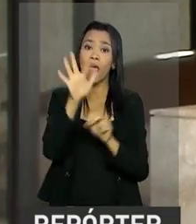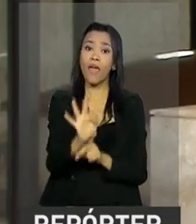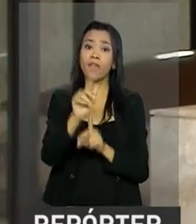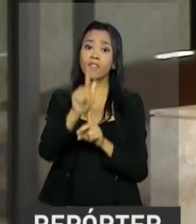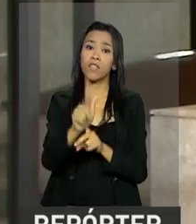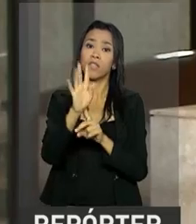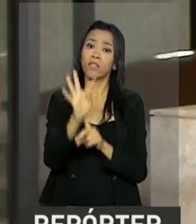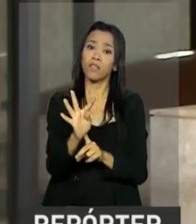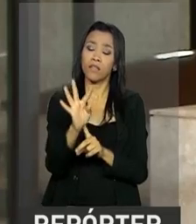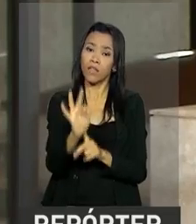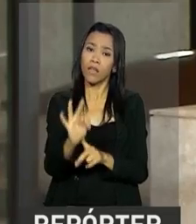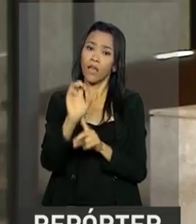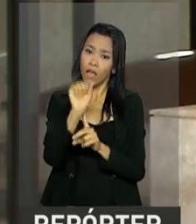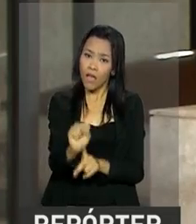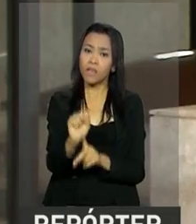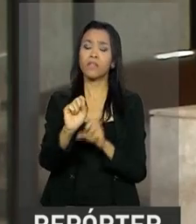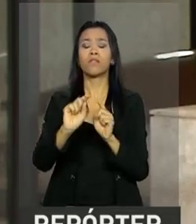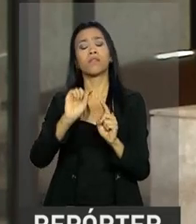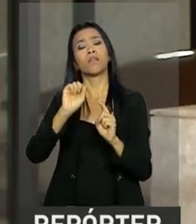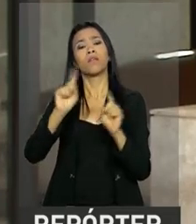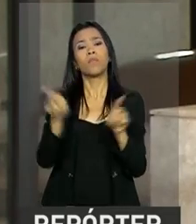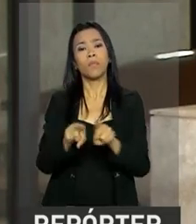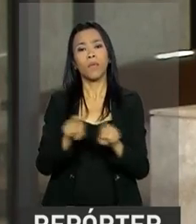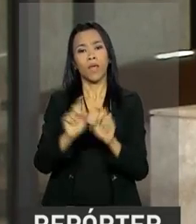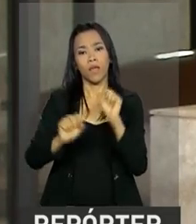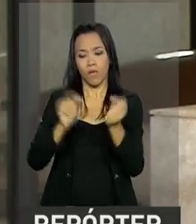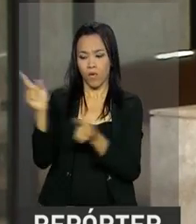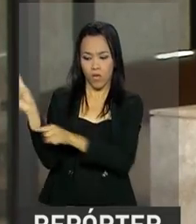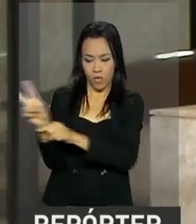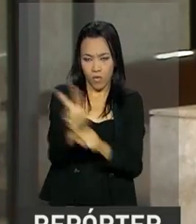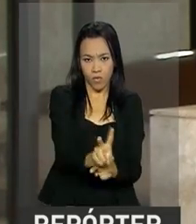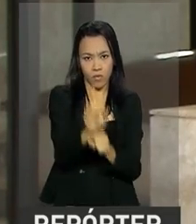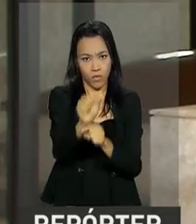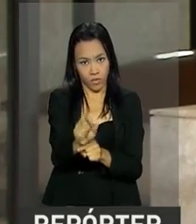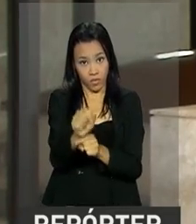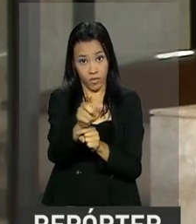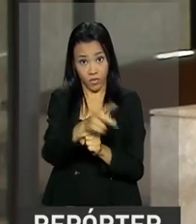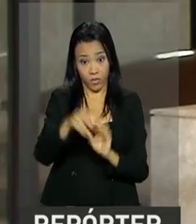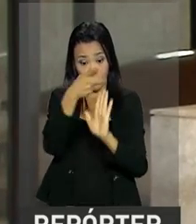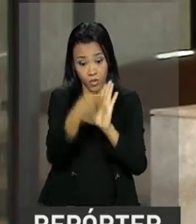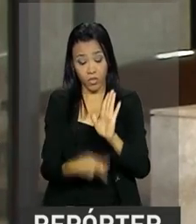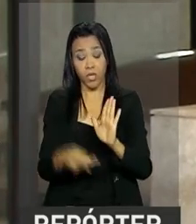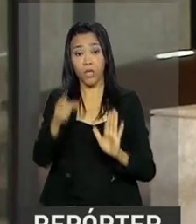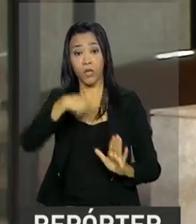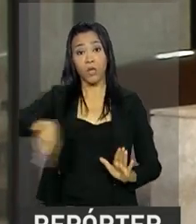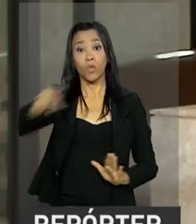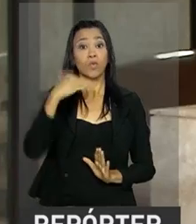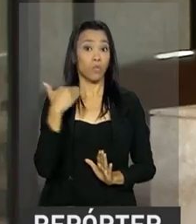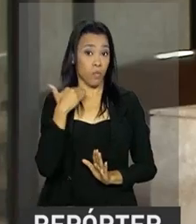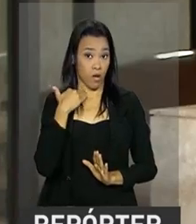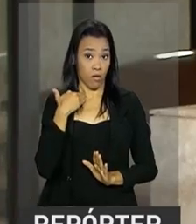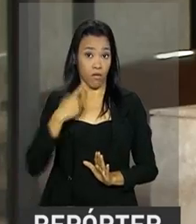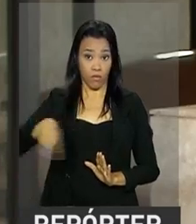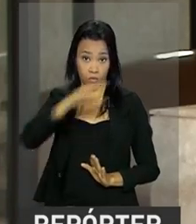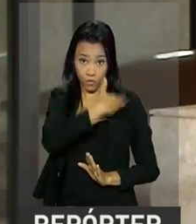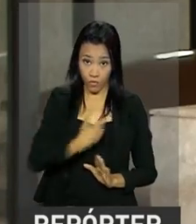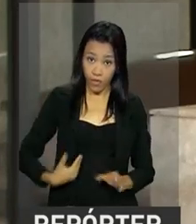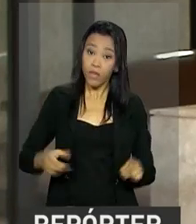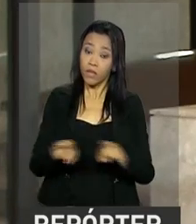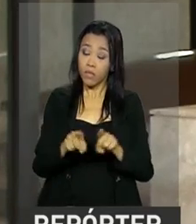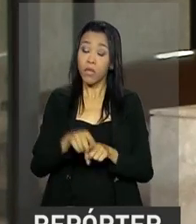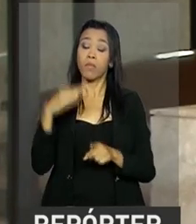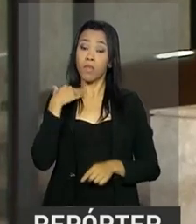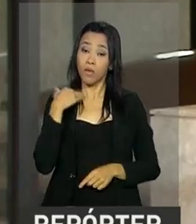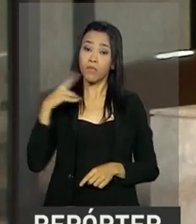de recursos do BNDES para financiar os projetos. Bancos públicos e privados também